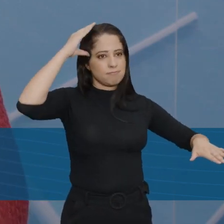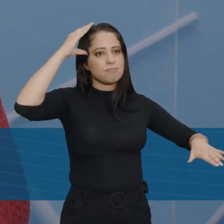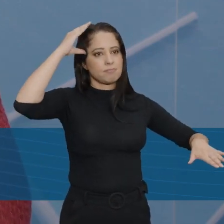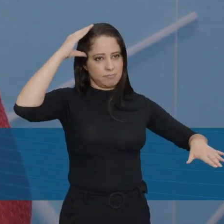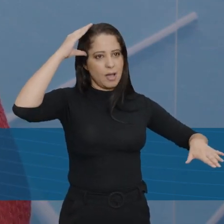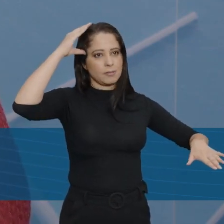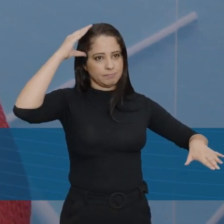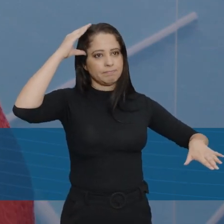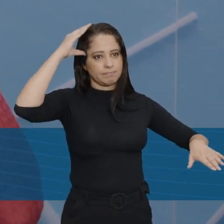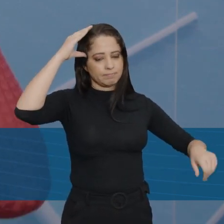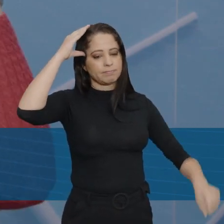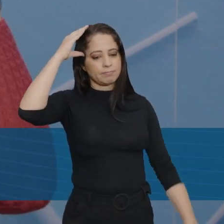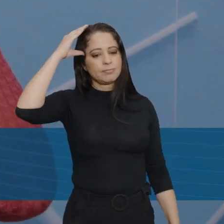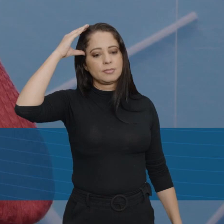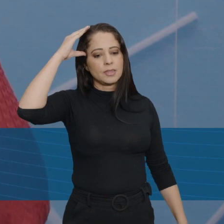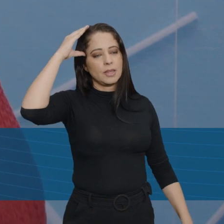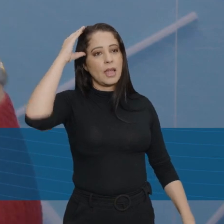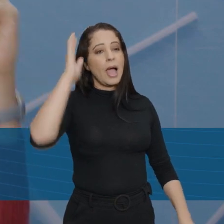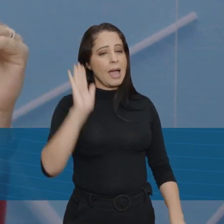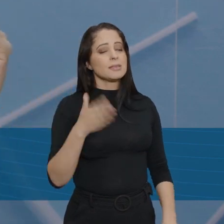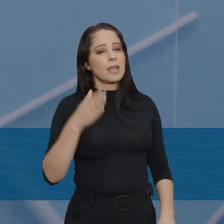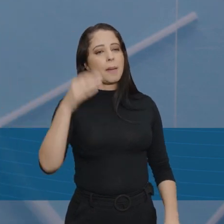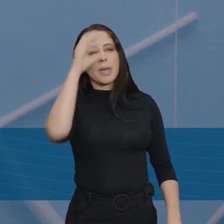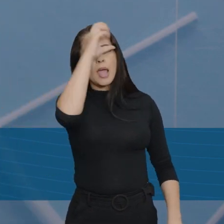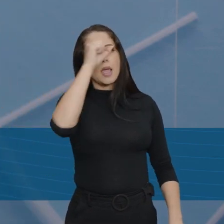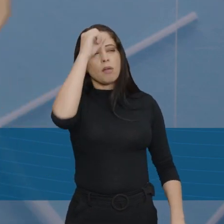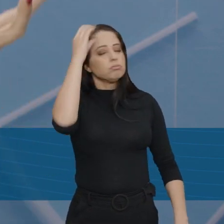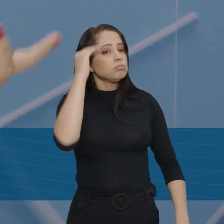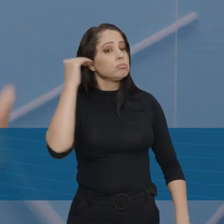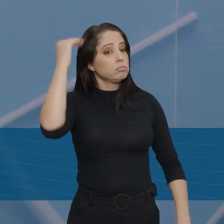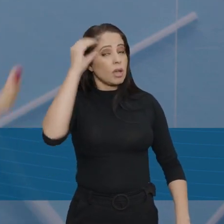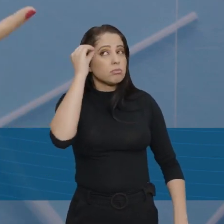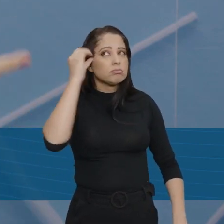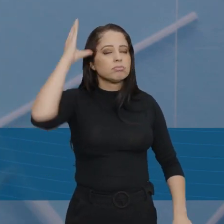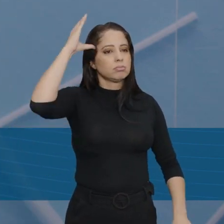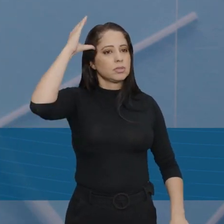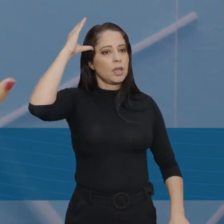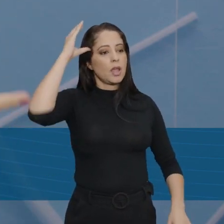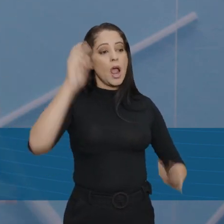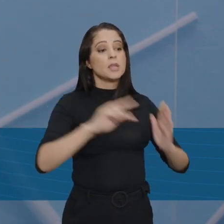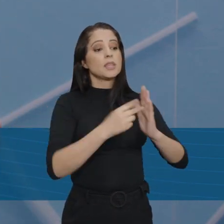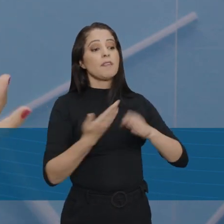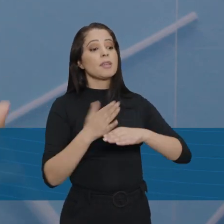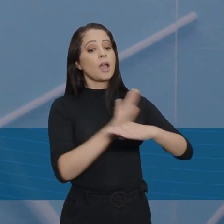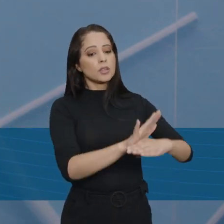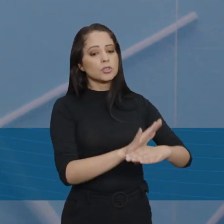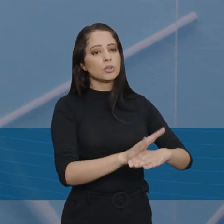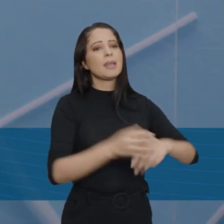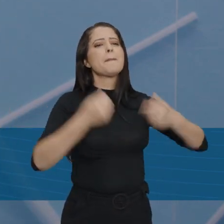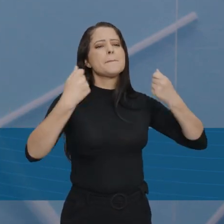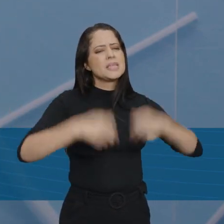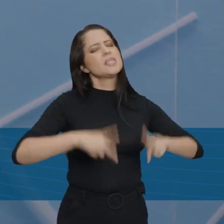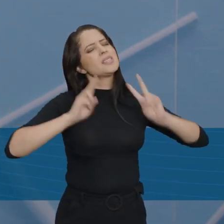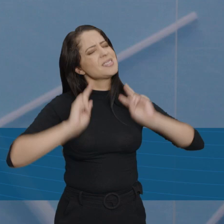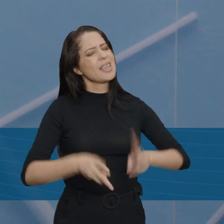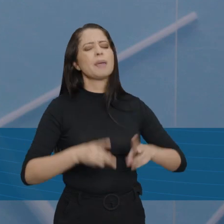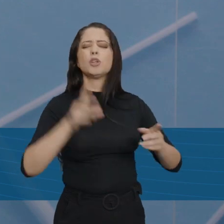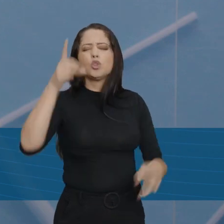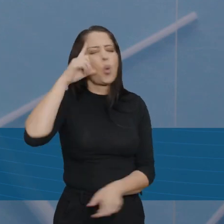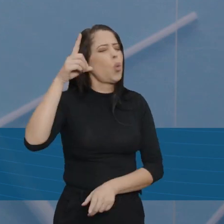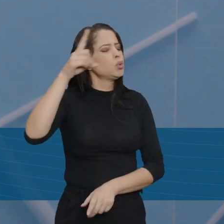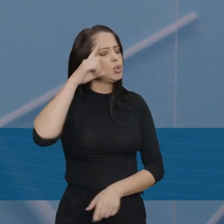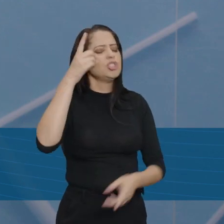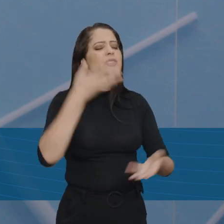num sentido, num aspecto mais superficial, mas que isso já ajuda. Né? Por isso que tem que ser falado, tem